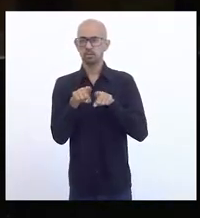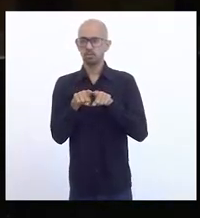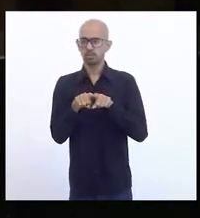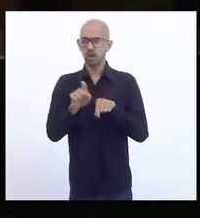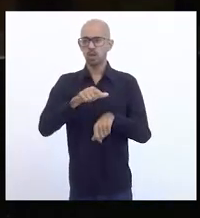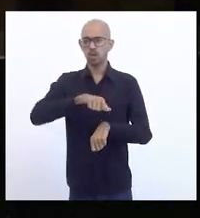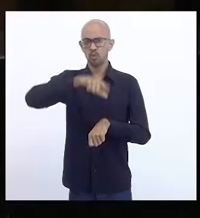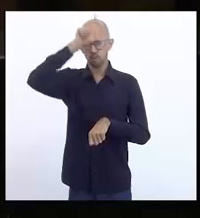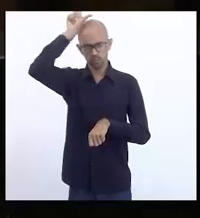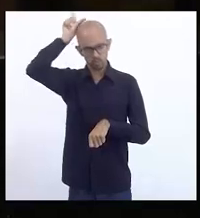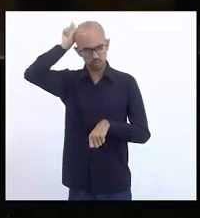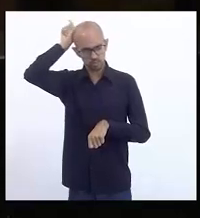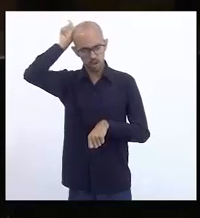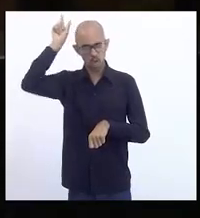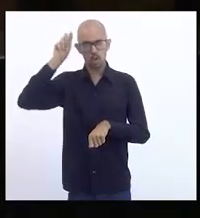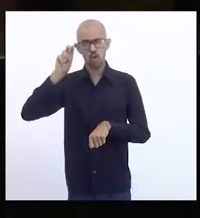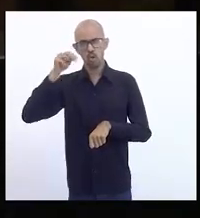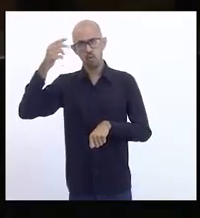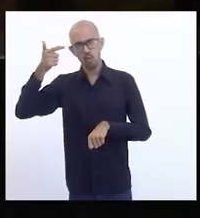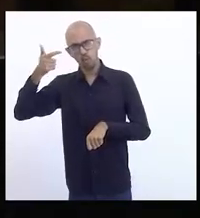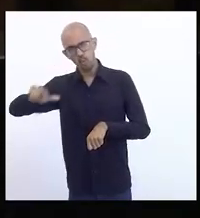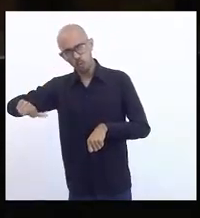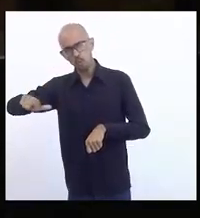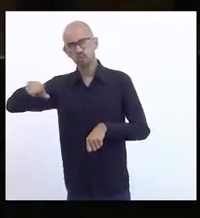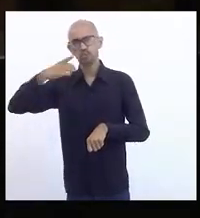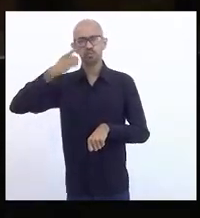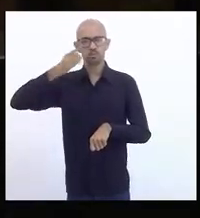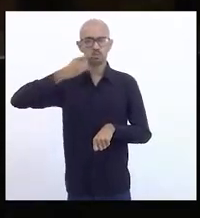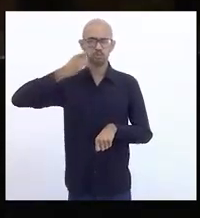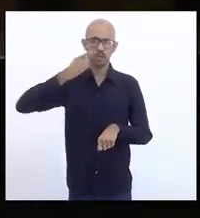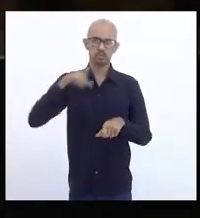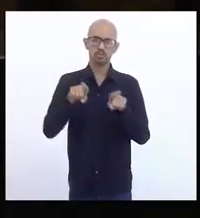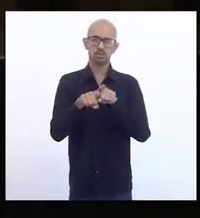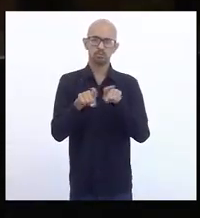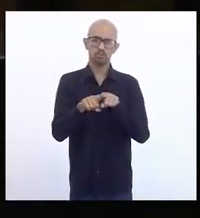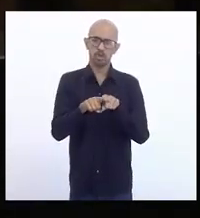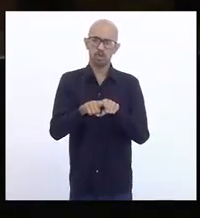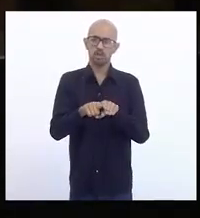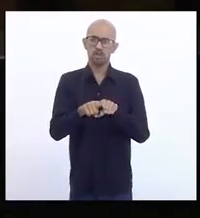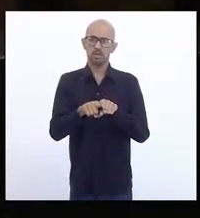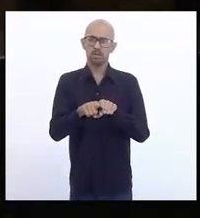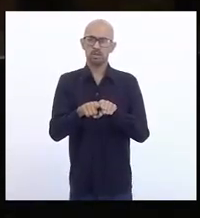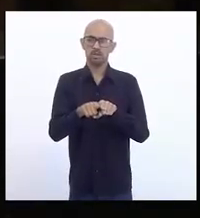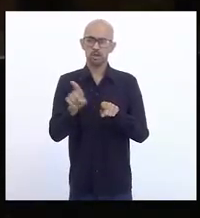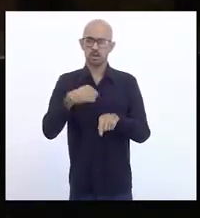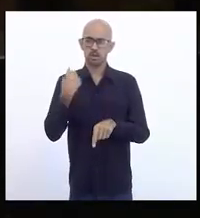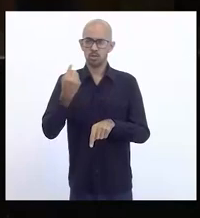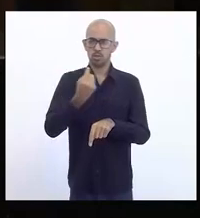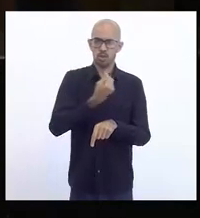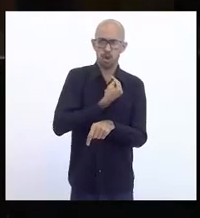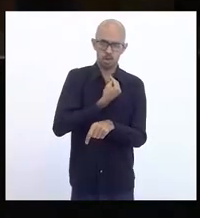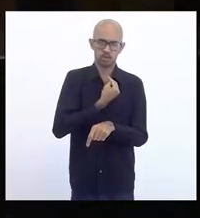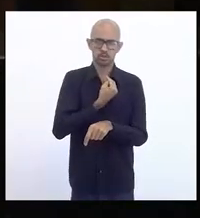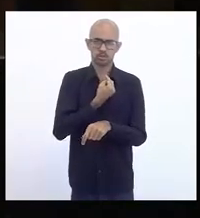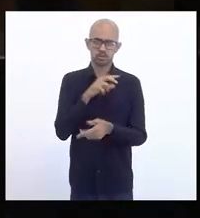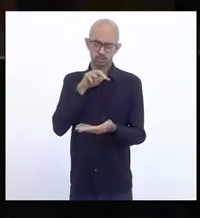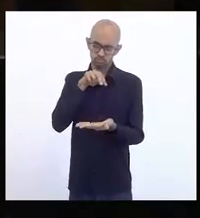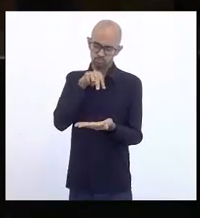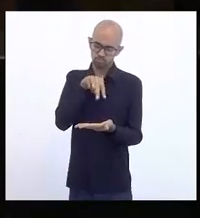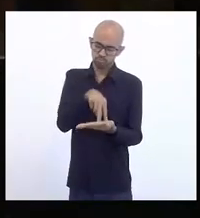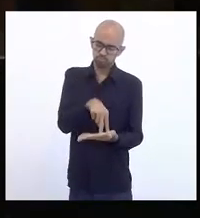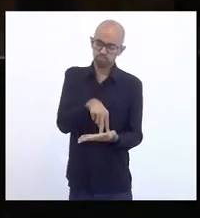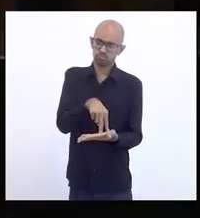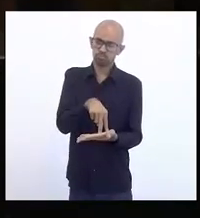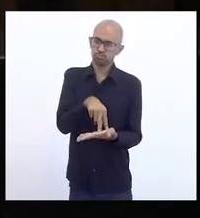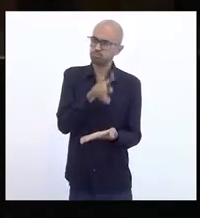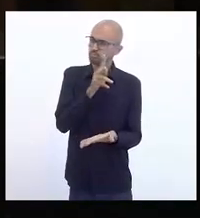Paulo Corrêa da Rocha, outros deputados eu posso citar, nós estivemos